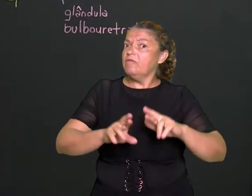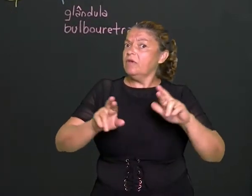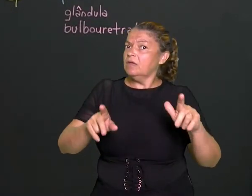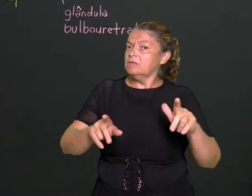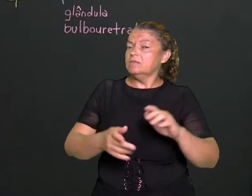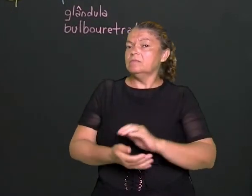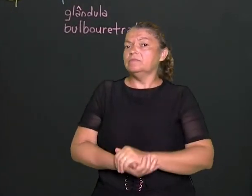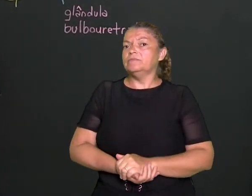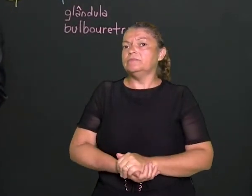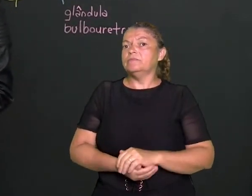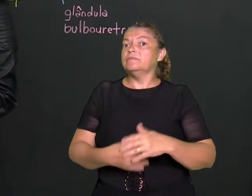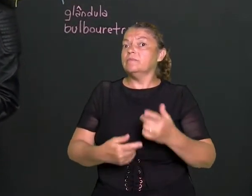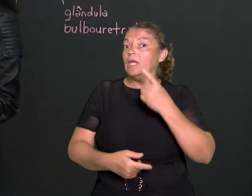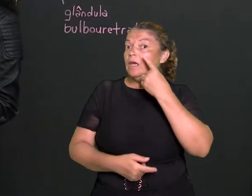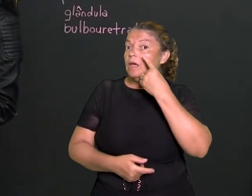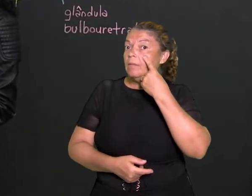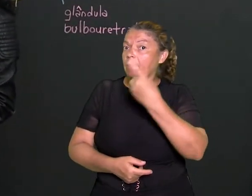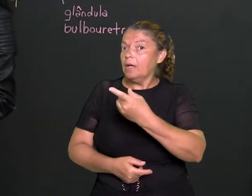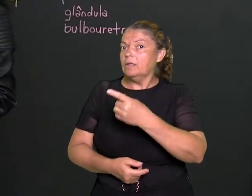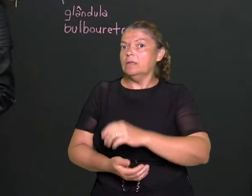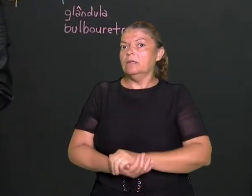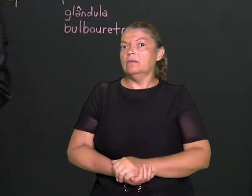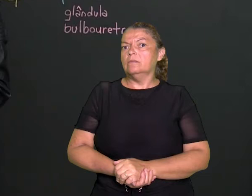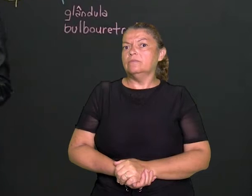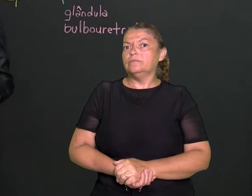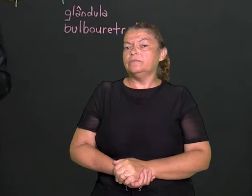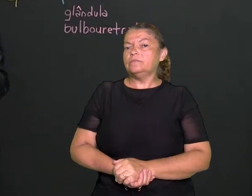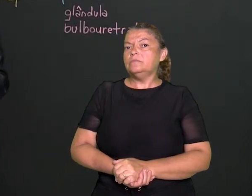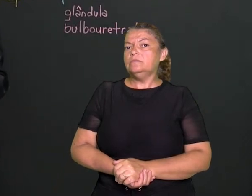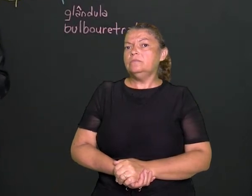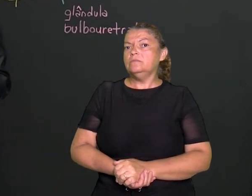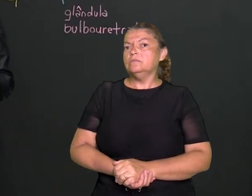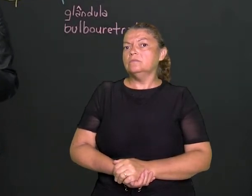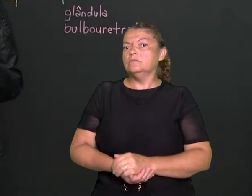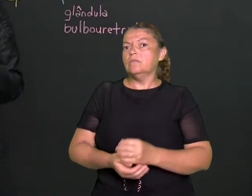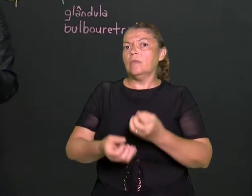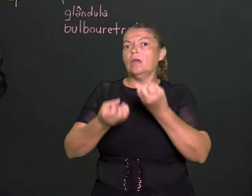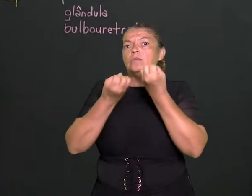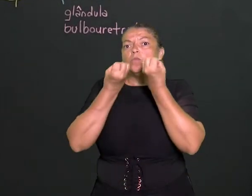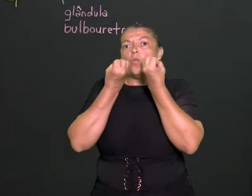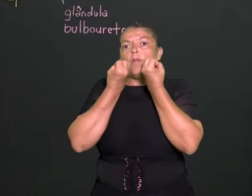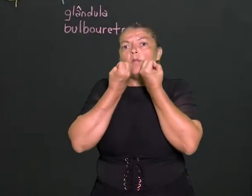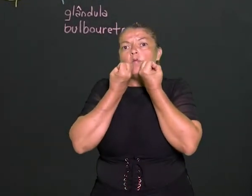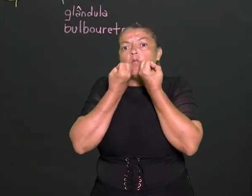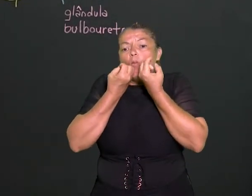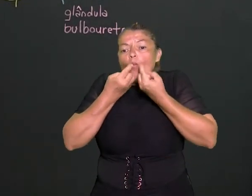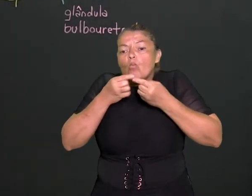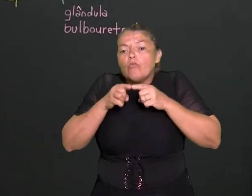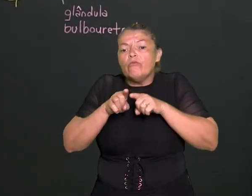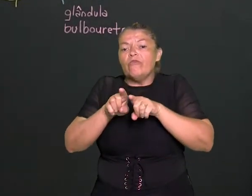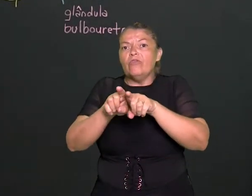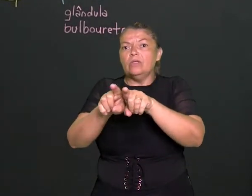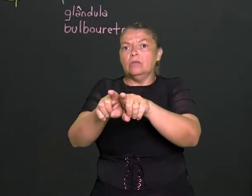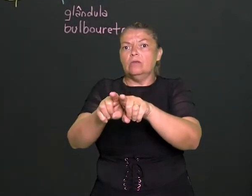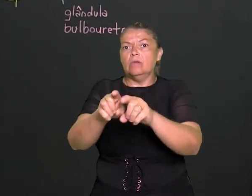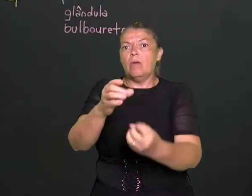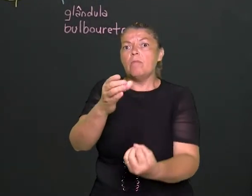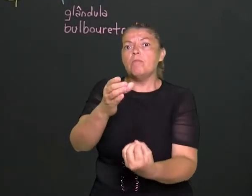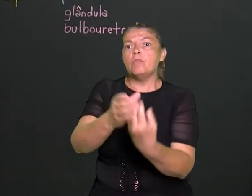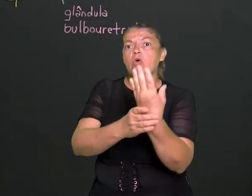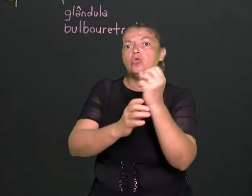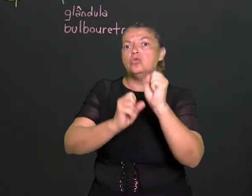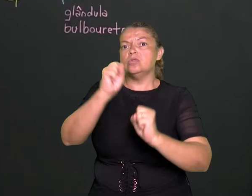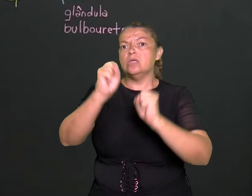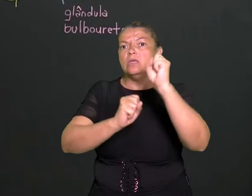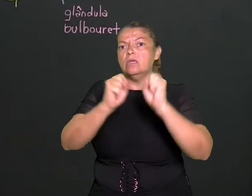e segue a produção. Repare, a vesícula seminal, ela vai produzir uma secreção que a proposta dela é